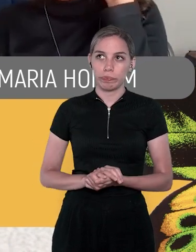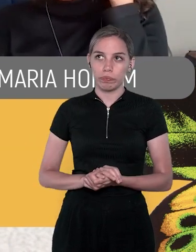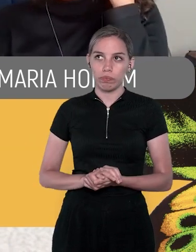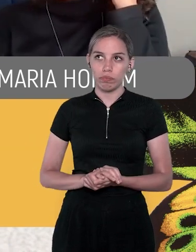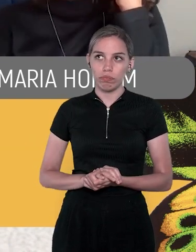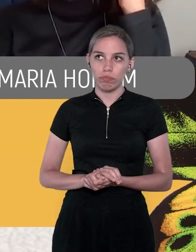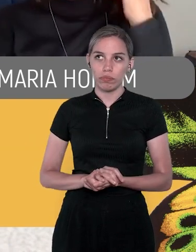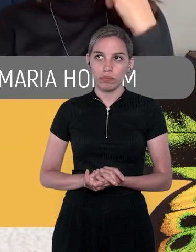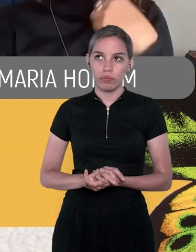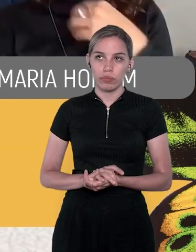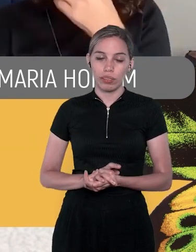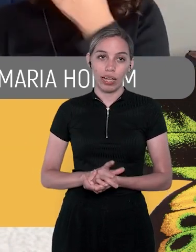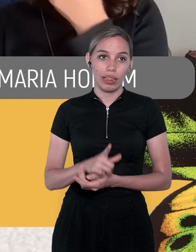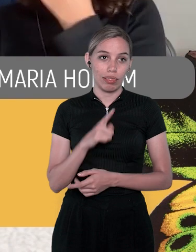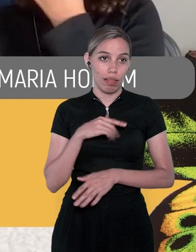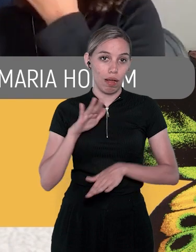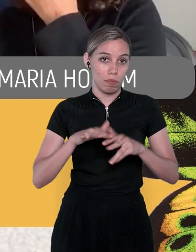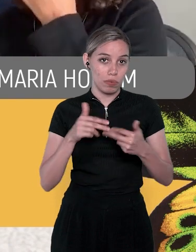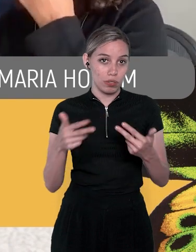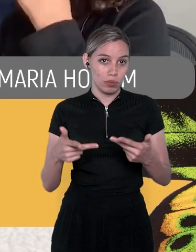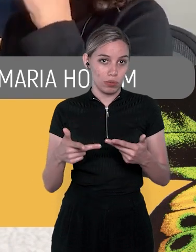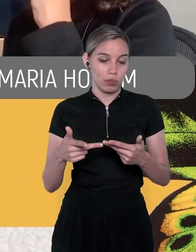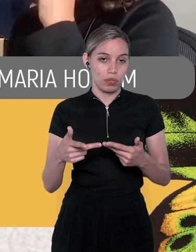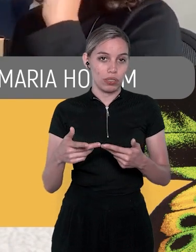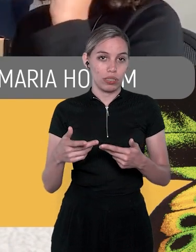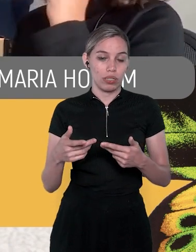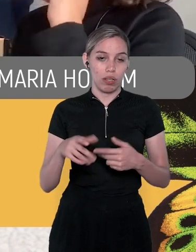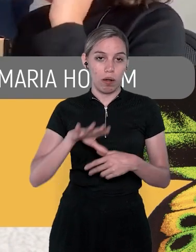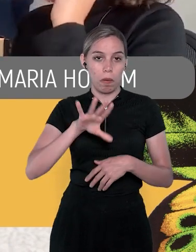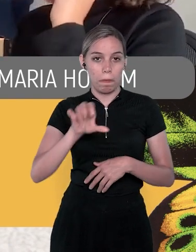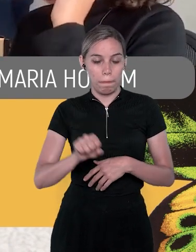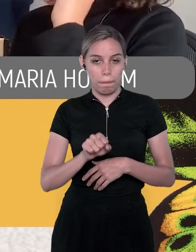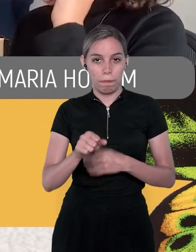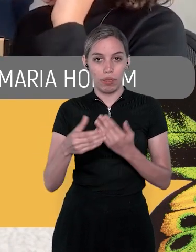Por exemplo, ele tem algumas coisas que eu tirei da literatura do